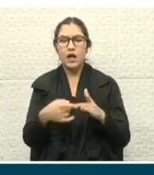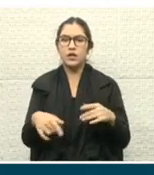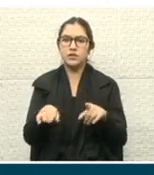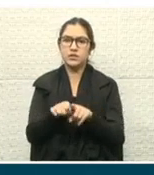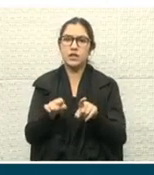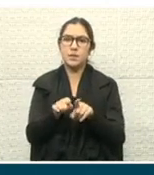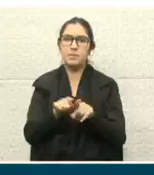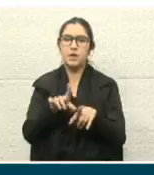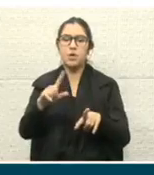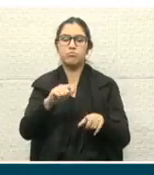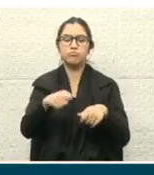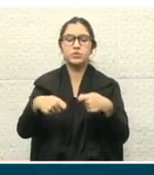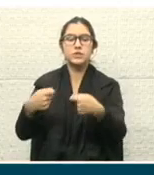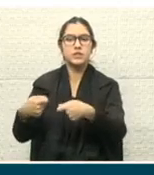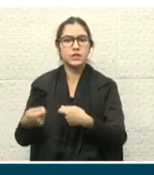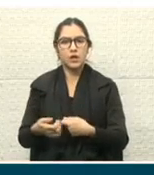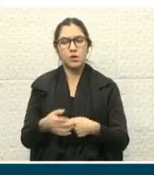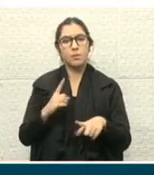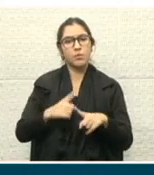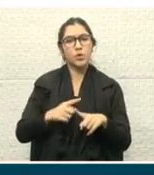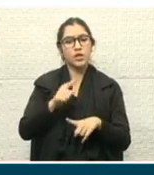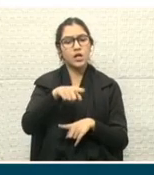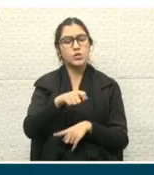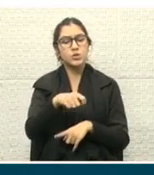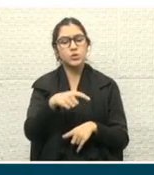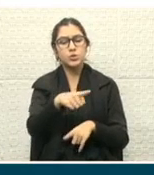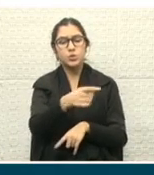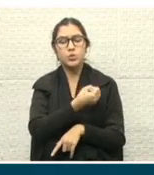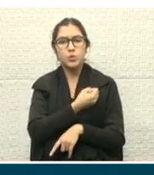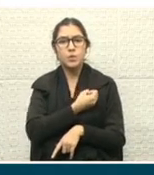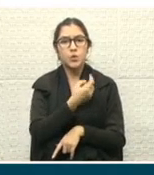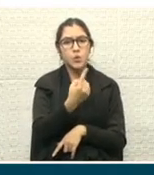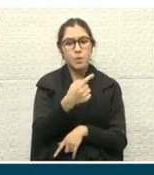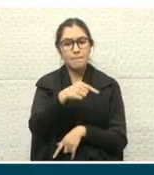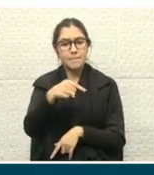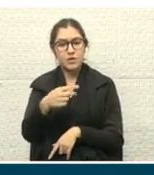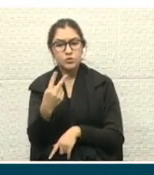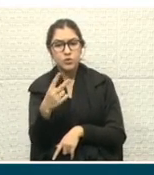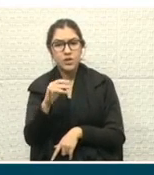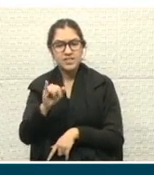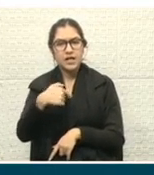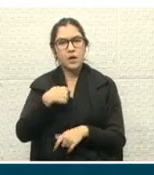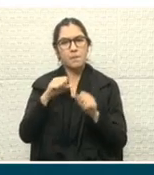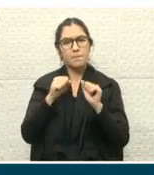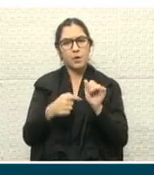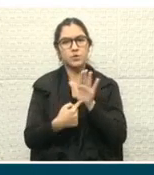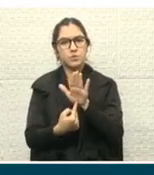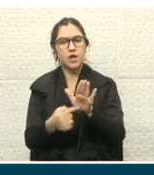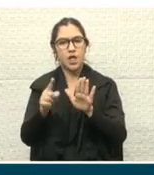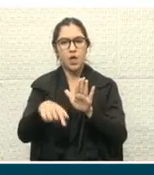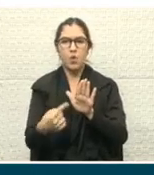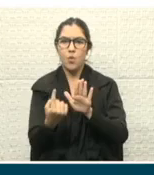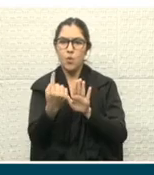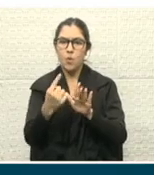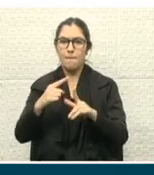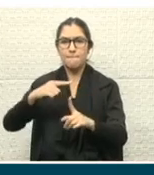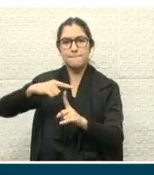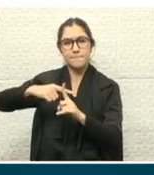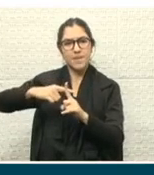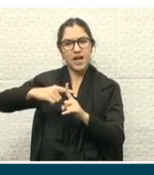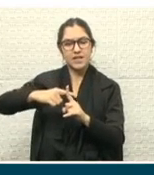inclusive, o sinal. Porque esse número 1 menos 2i eu posso expressar como 1